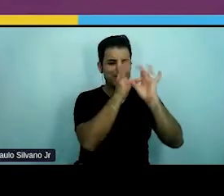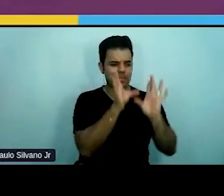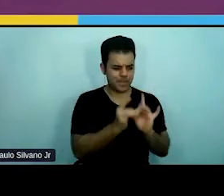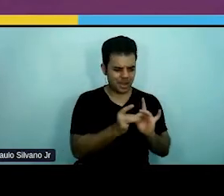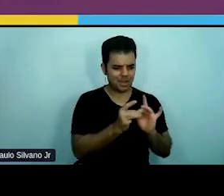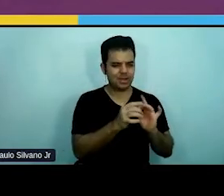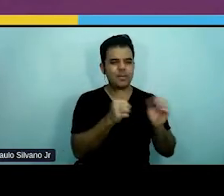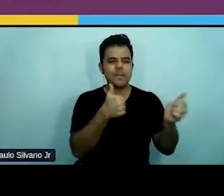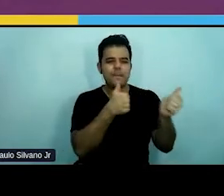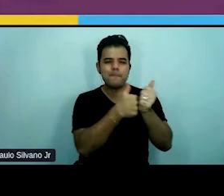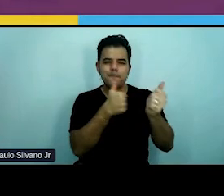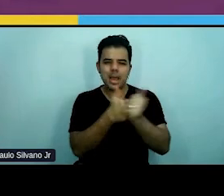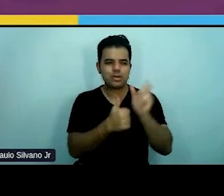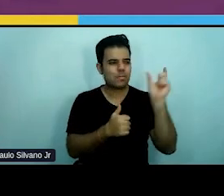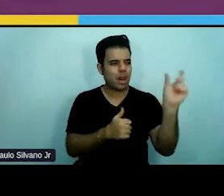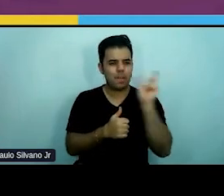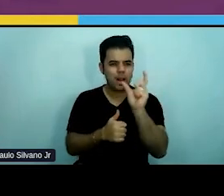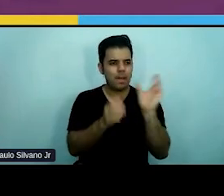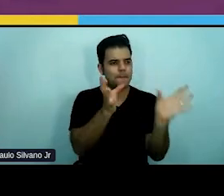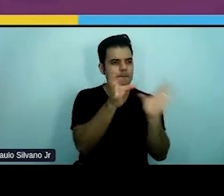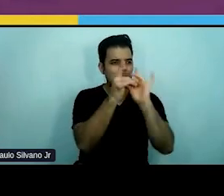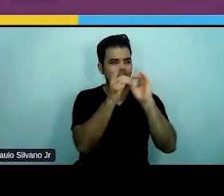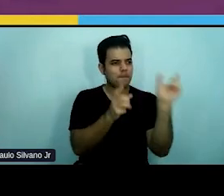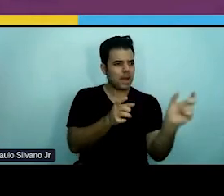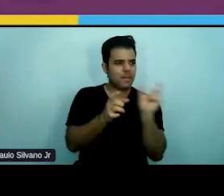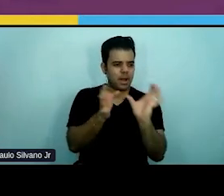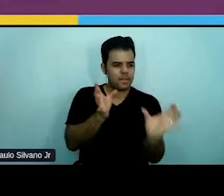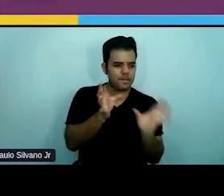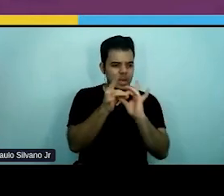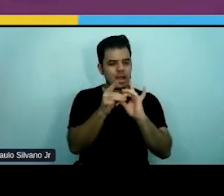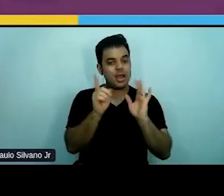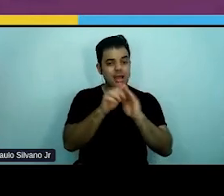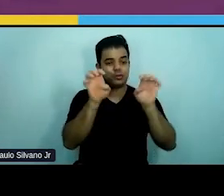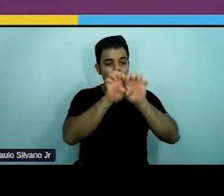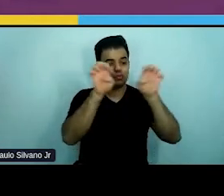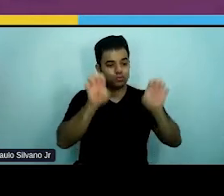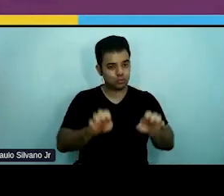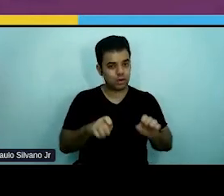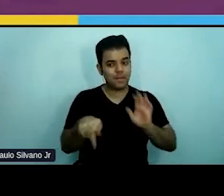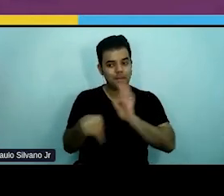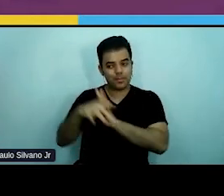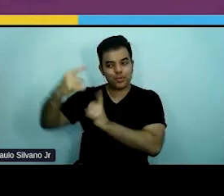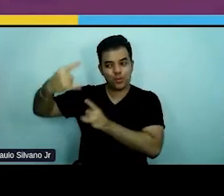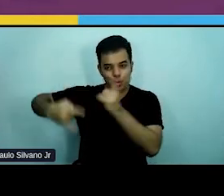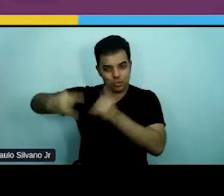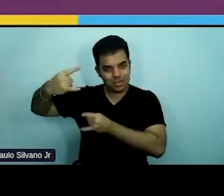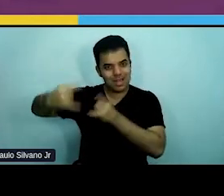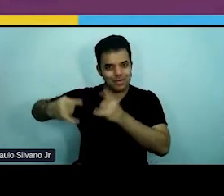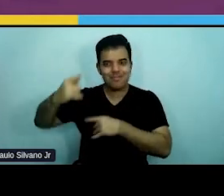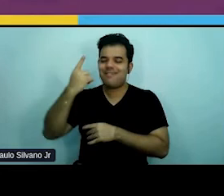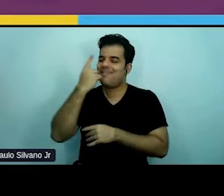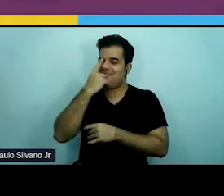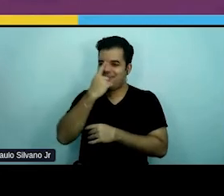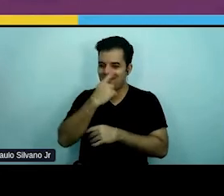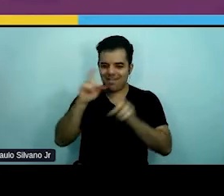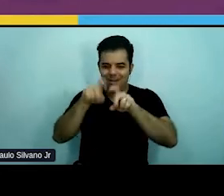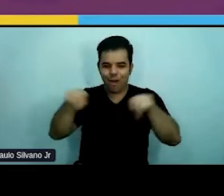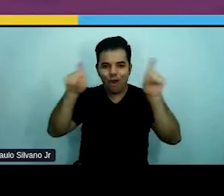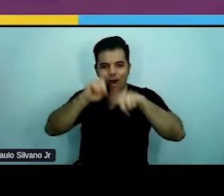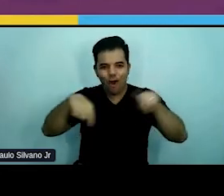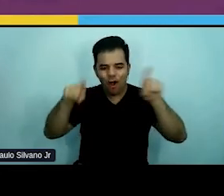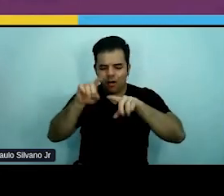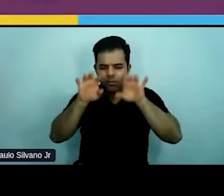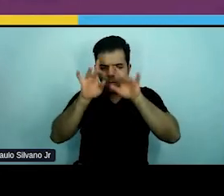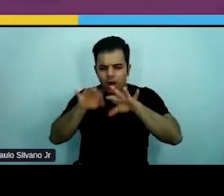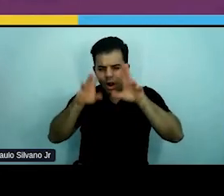palavras vizinhas, ela é representada com uma estrutura, certo? No computador, e aí a gente consegue,